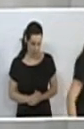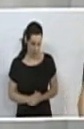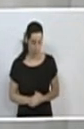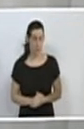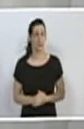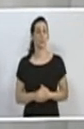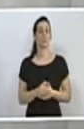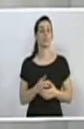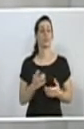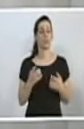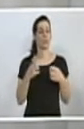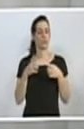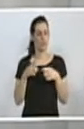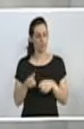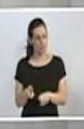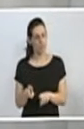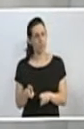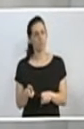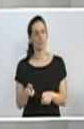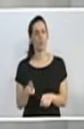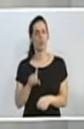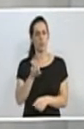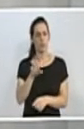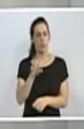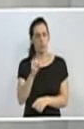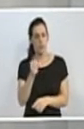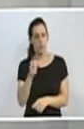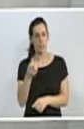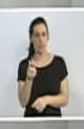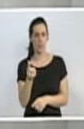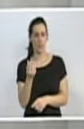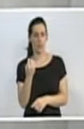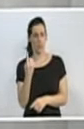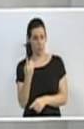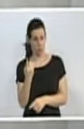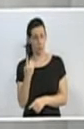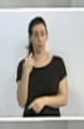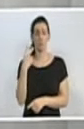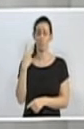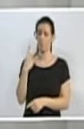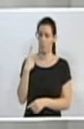ataque de bugres. Em 1871, vereador